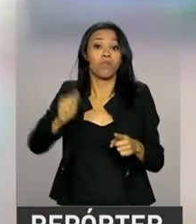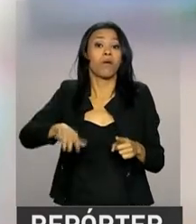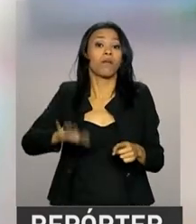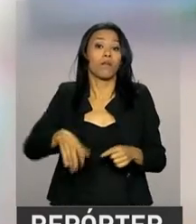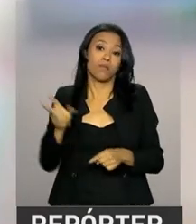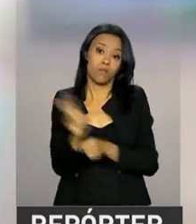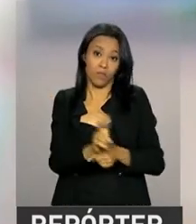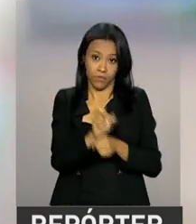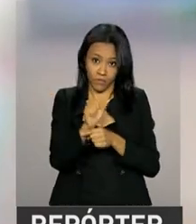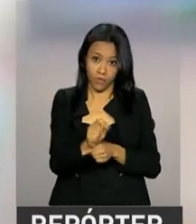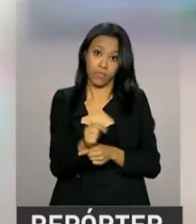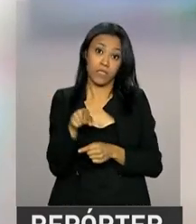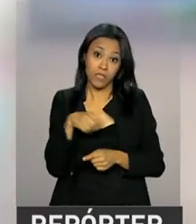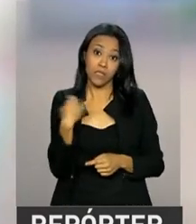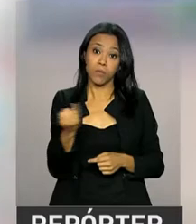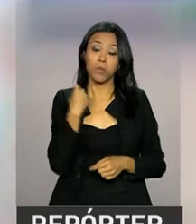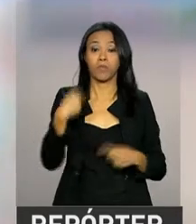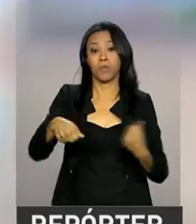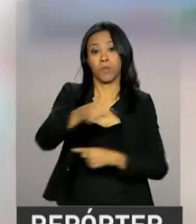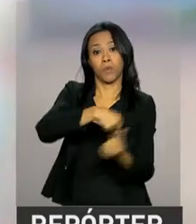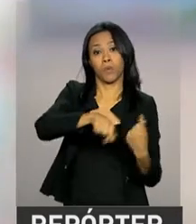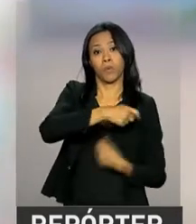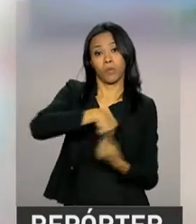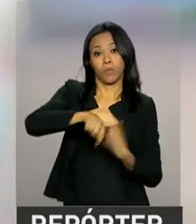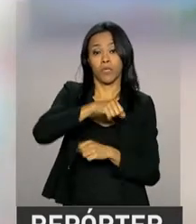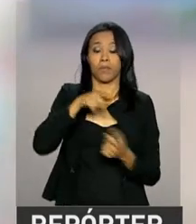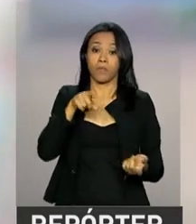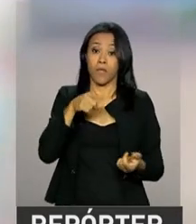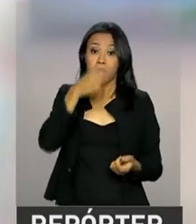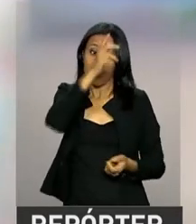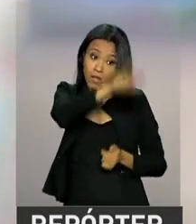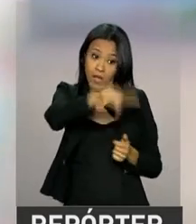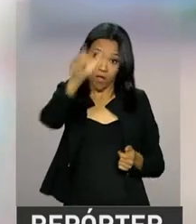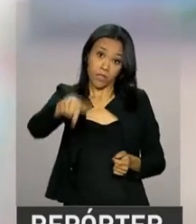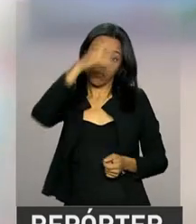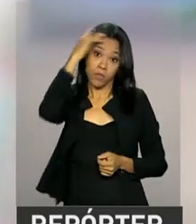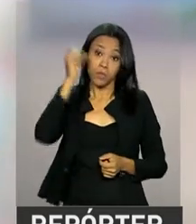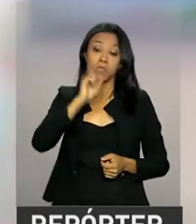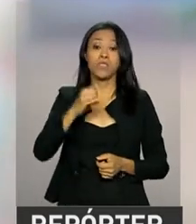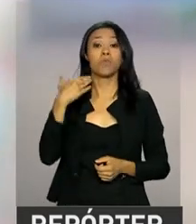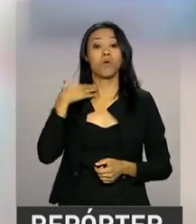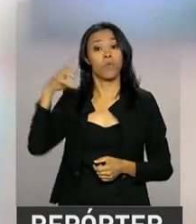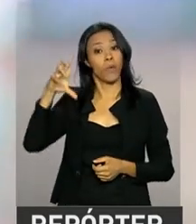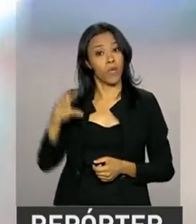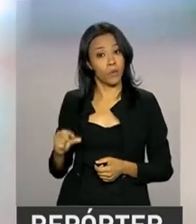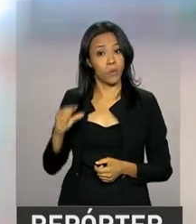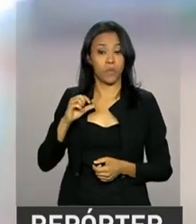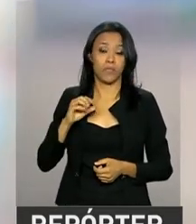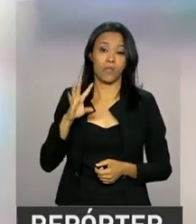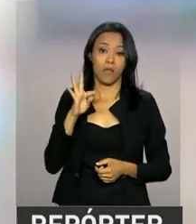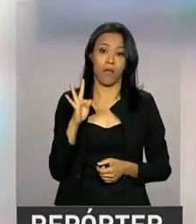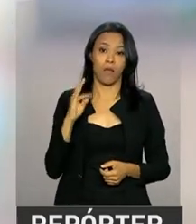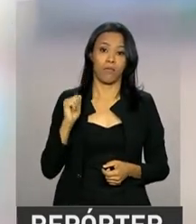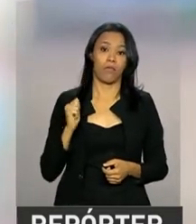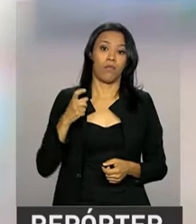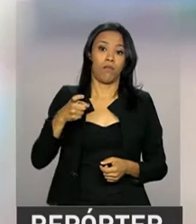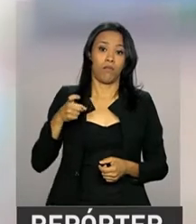importante para a economia. Para os próprios cidadãos, se o banco reduz essa taxa, É de se esperar também